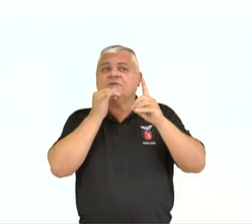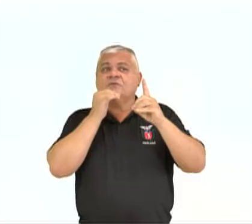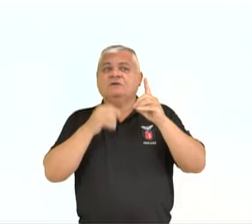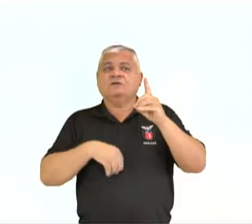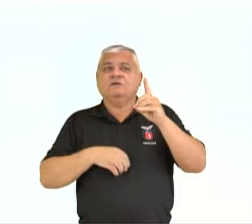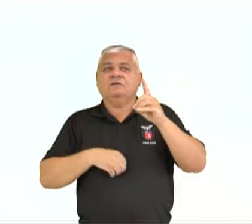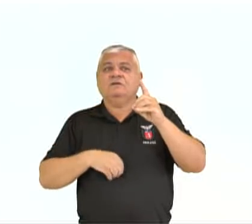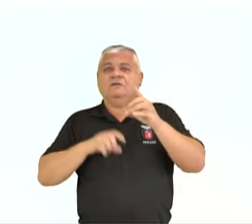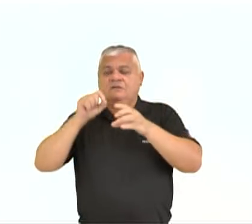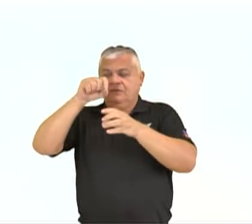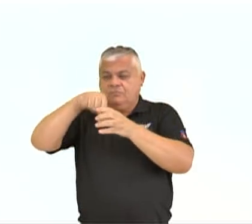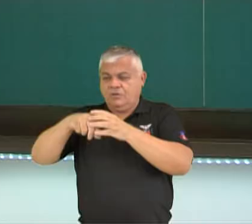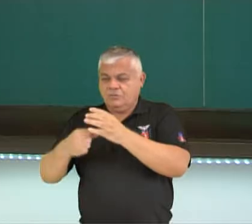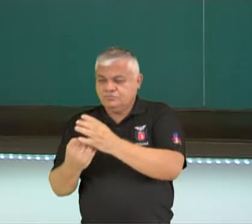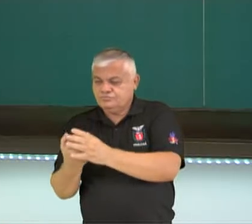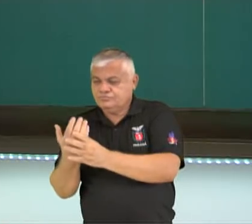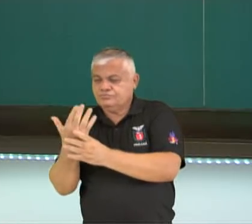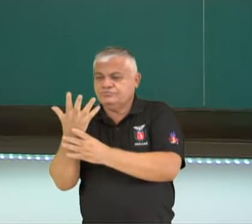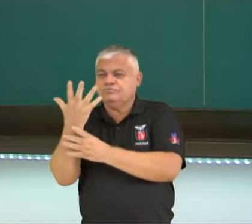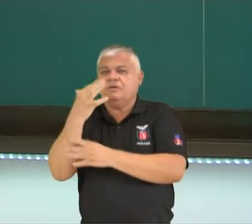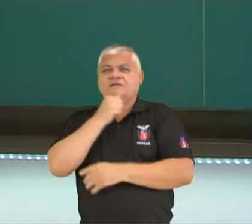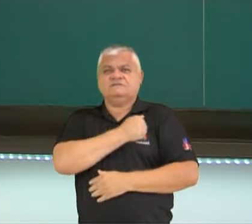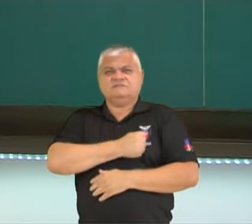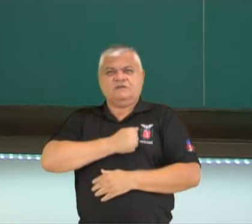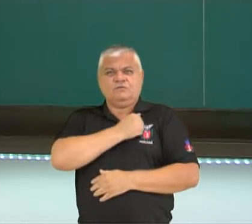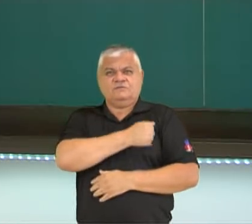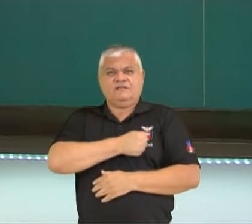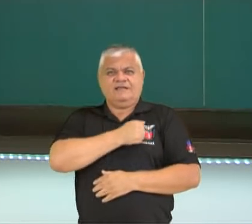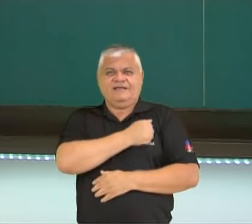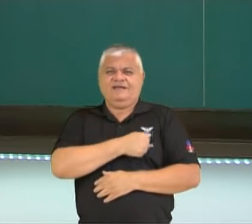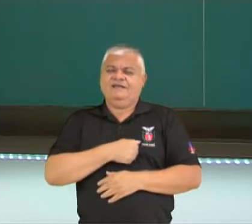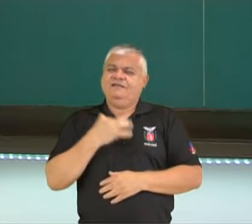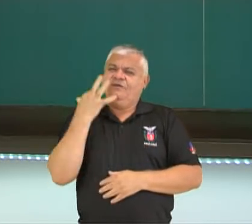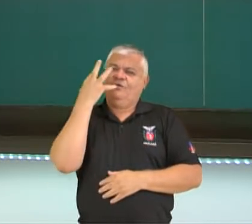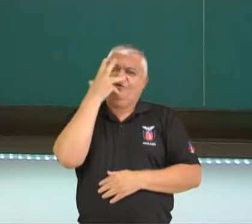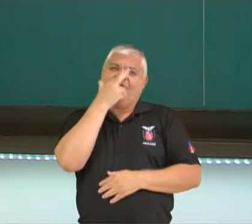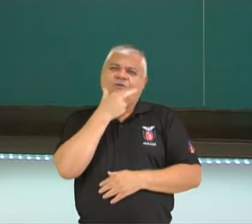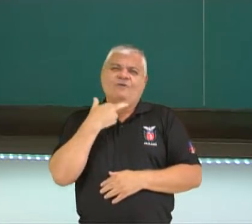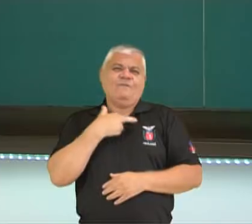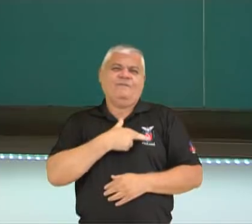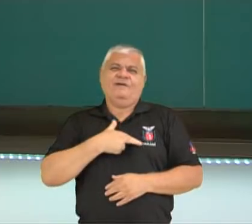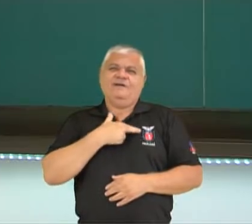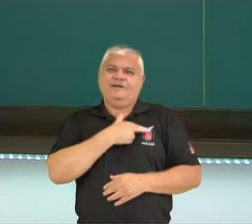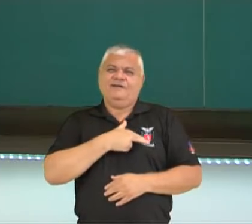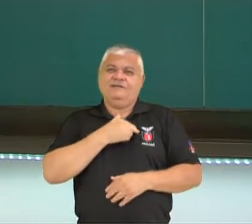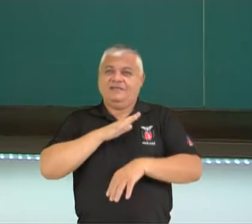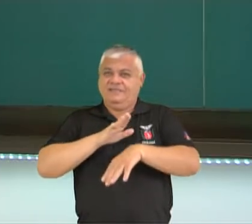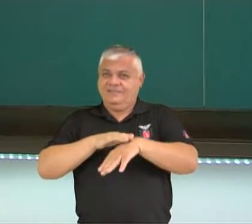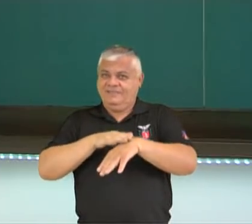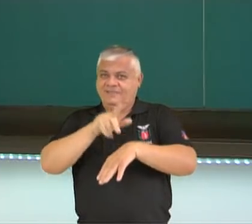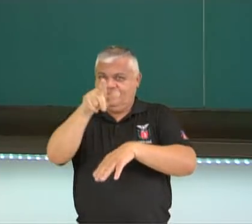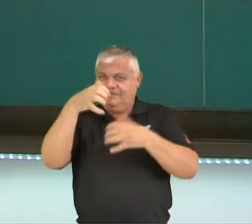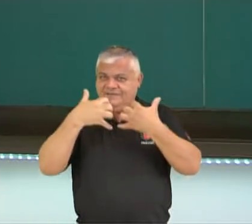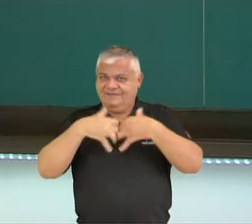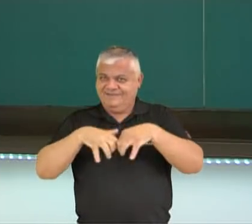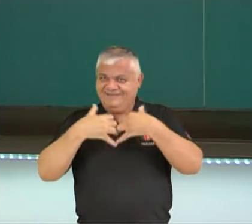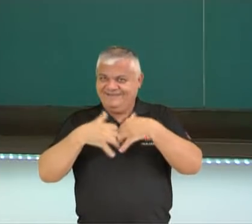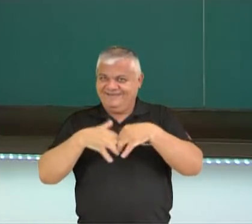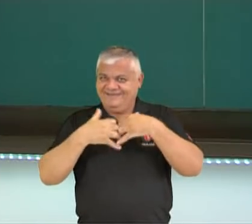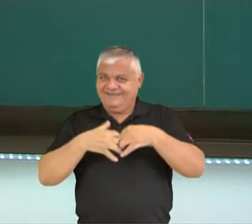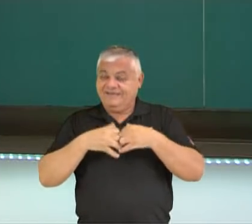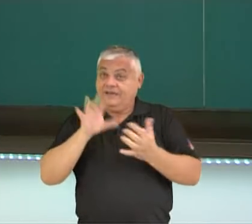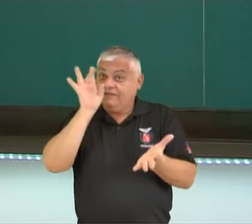perfeito nasci sempre uma saudade ai que poética O que é romântico né pessoal um tempinho para você pensar